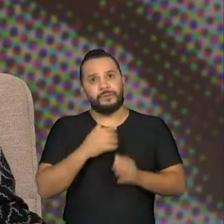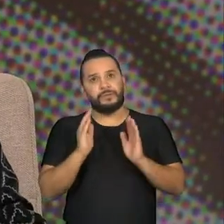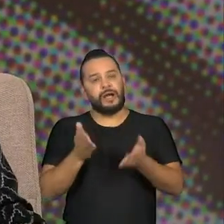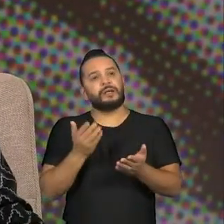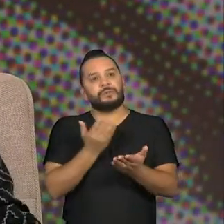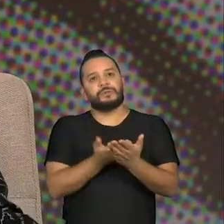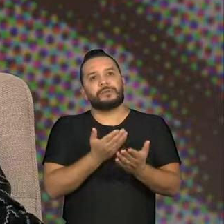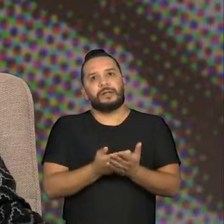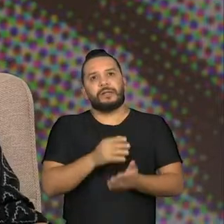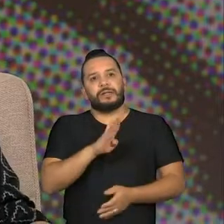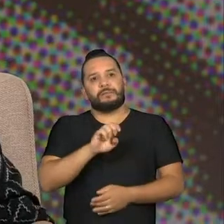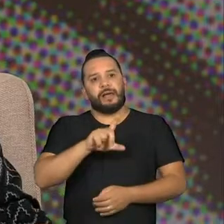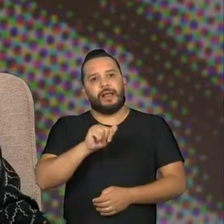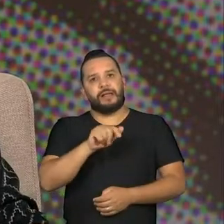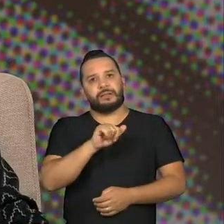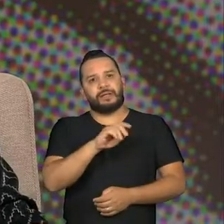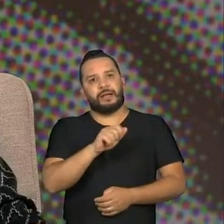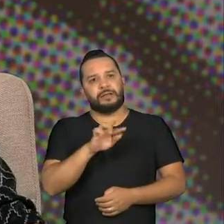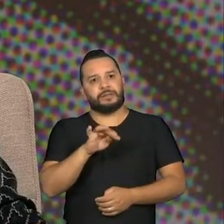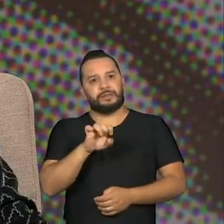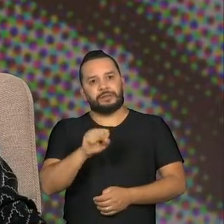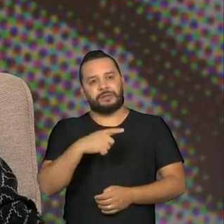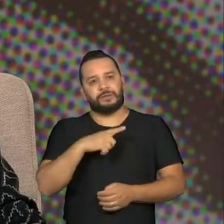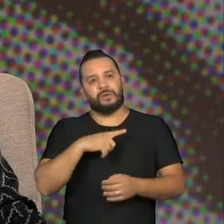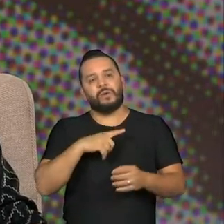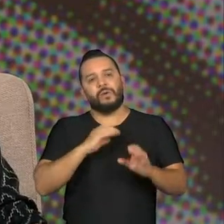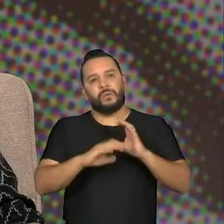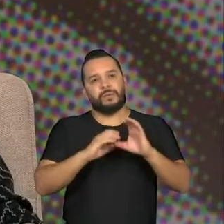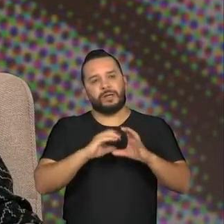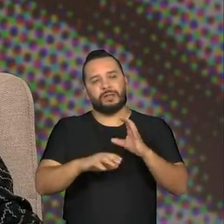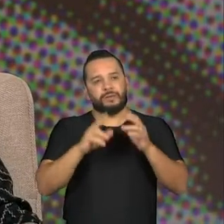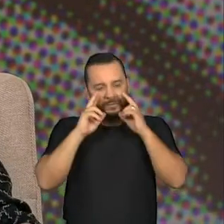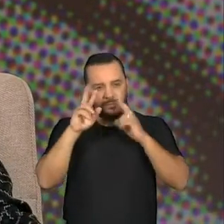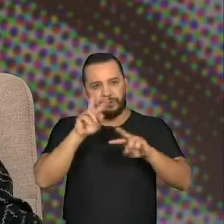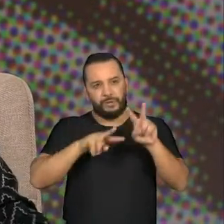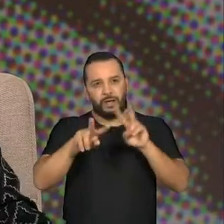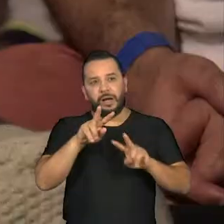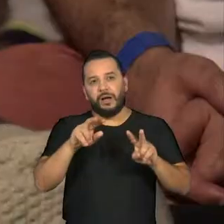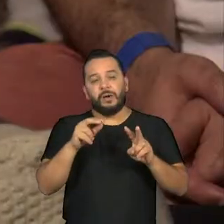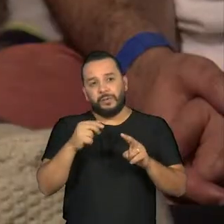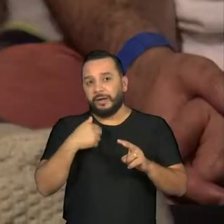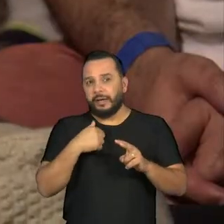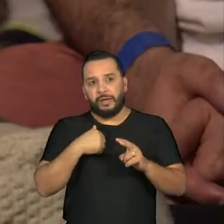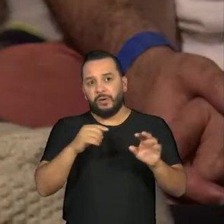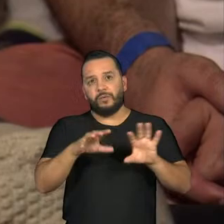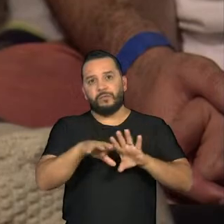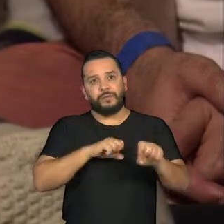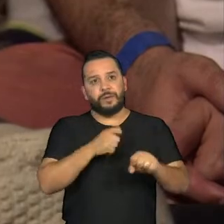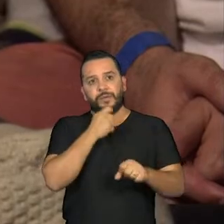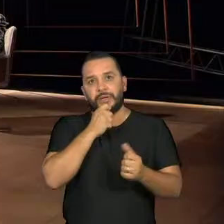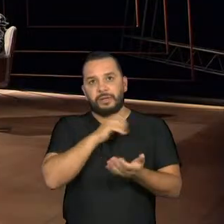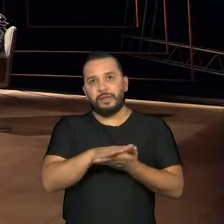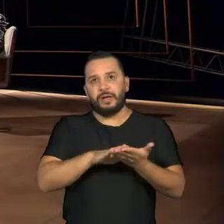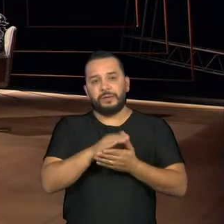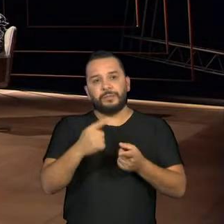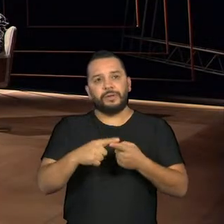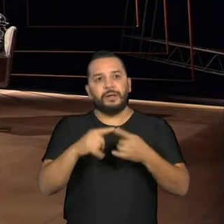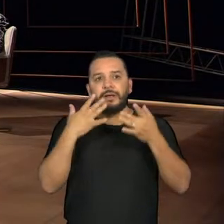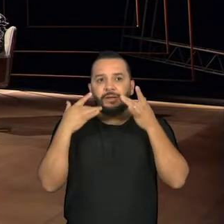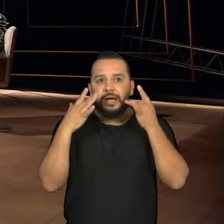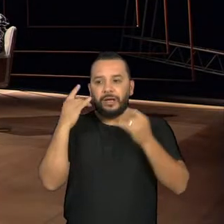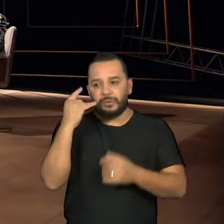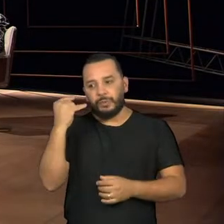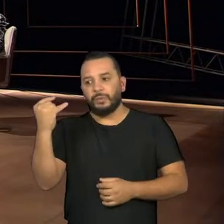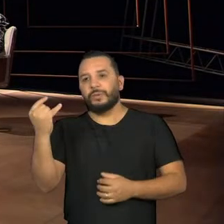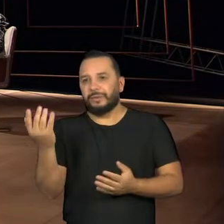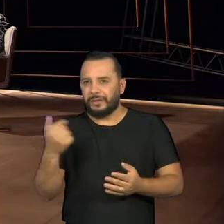Artes, Comunicação Visual, só que eu não completei porque o teatro me tomou pelo pescoço. Quando eu entrei na